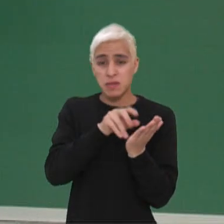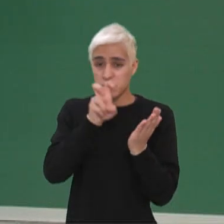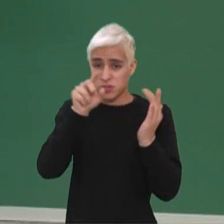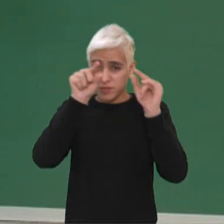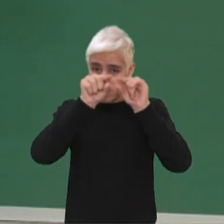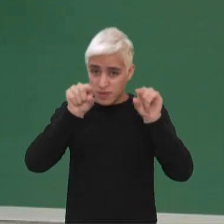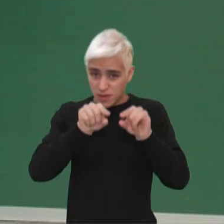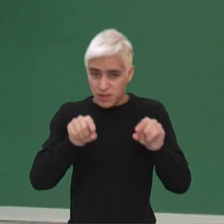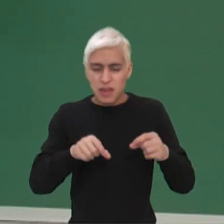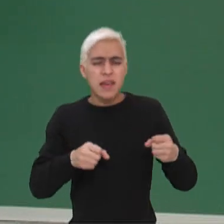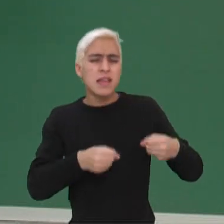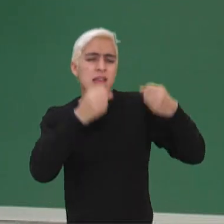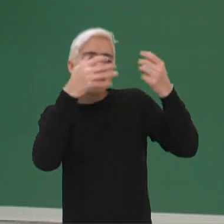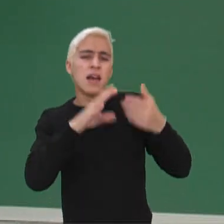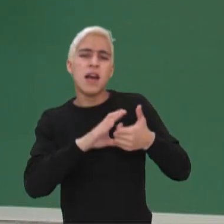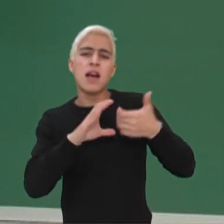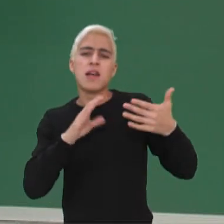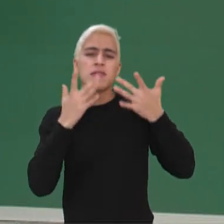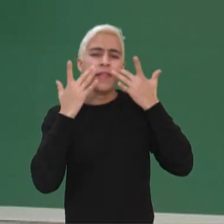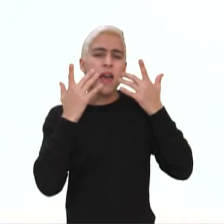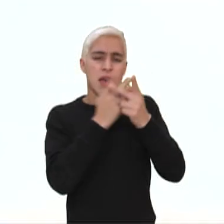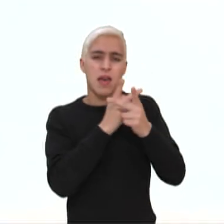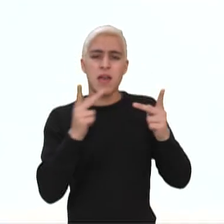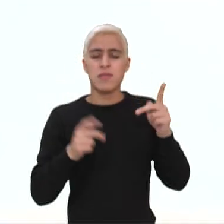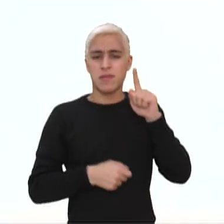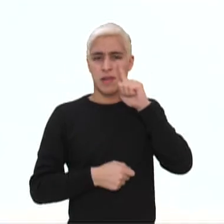linhas, citando as características do teatro grego.